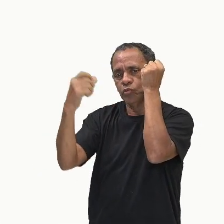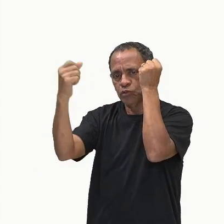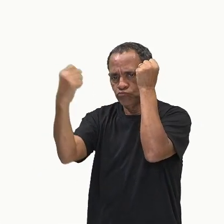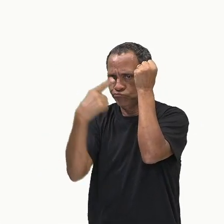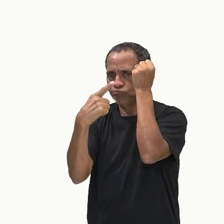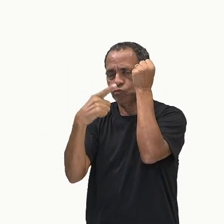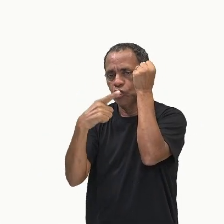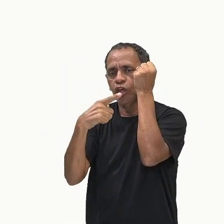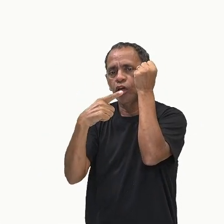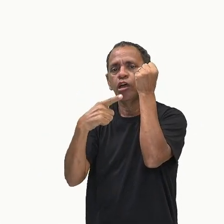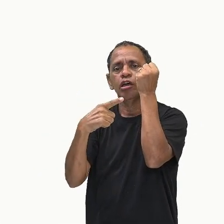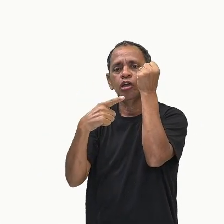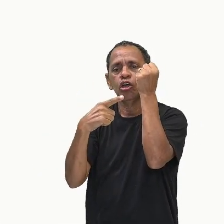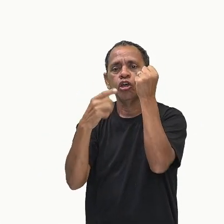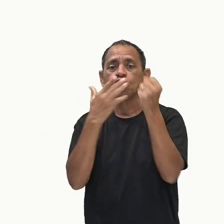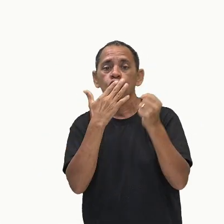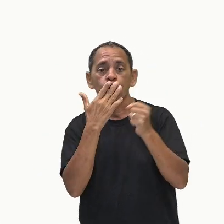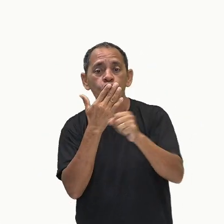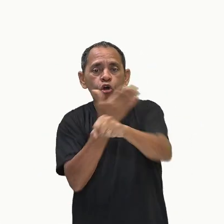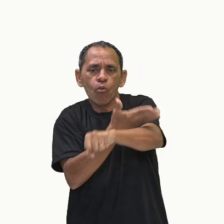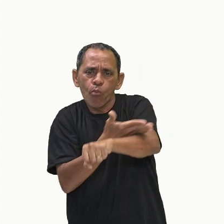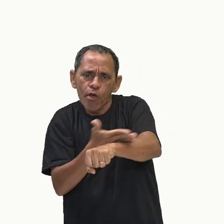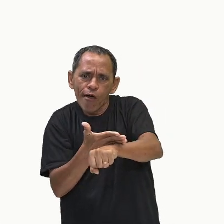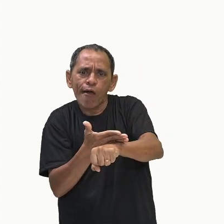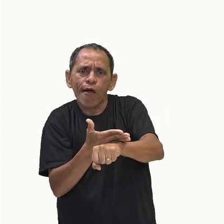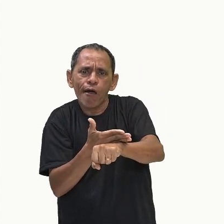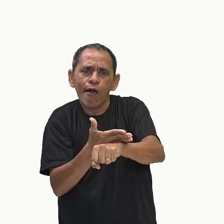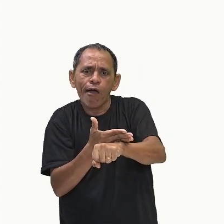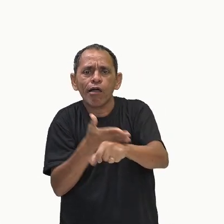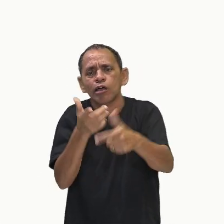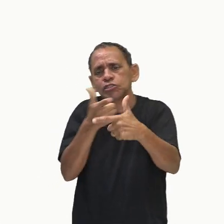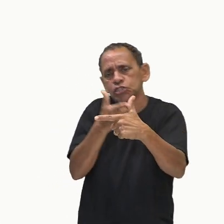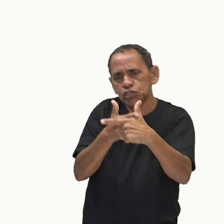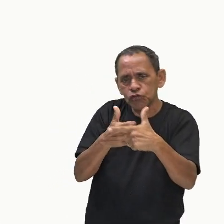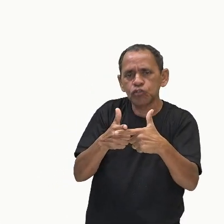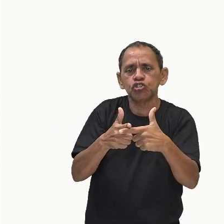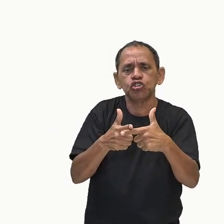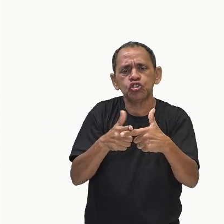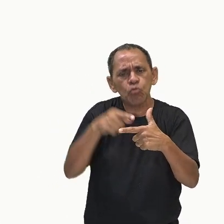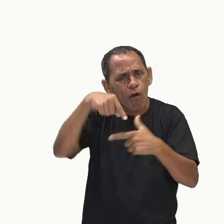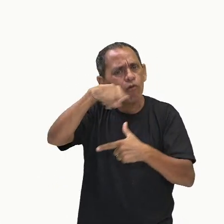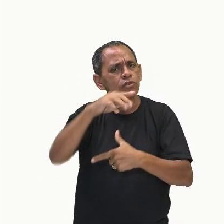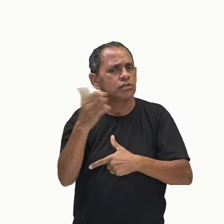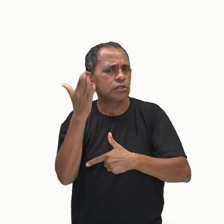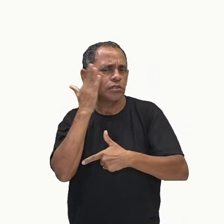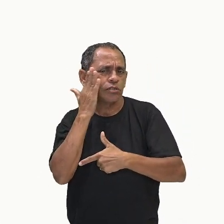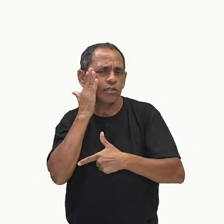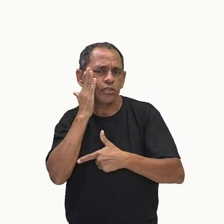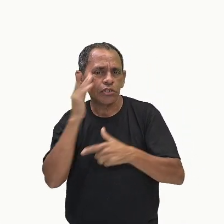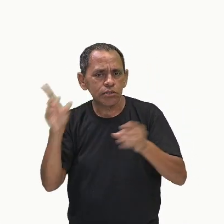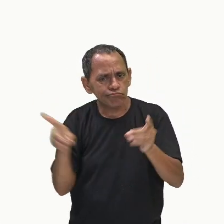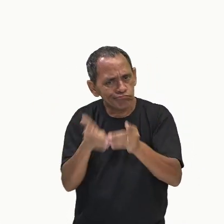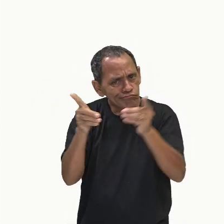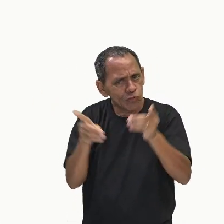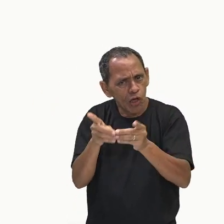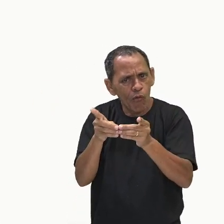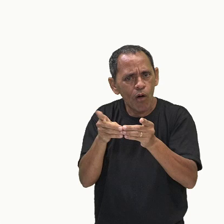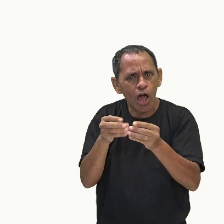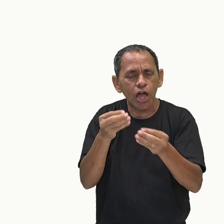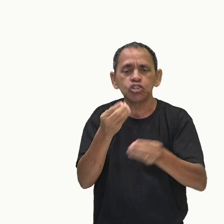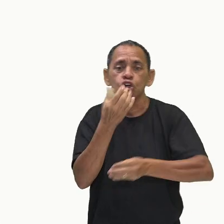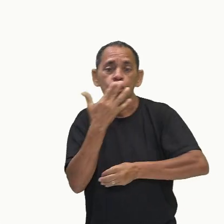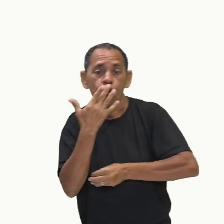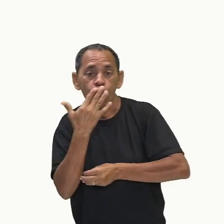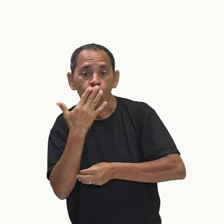branco, que está sendo fracionado aqui para vocês entenderem didaticamente quais são as cores que fazem